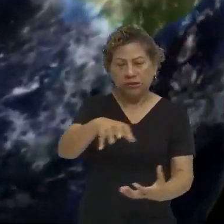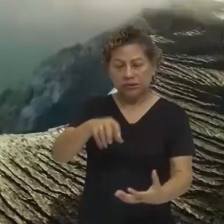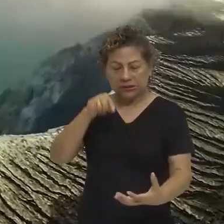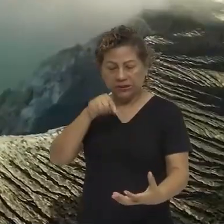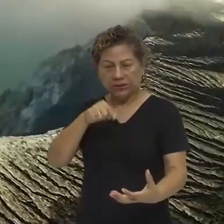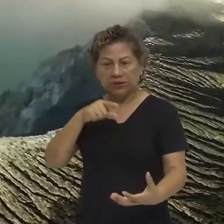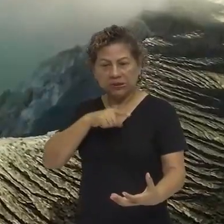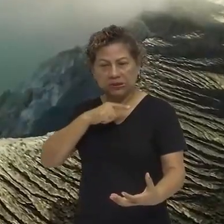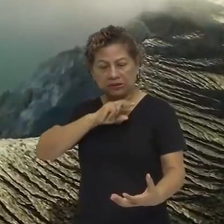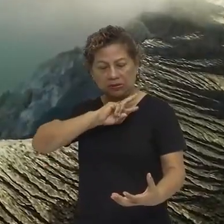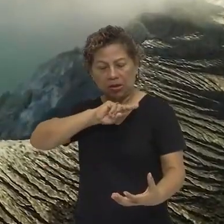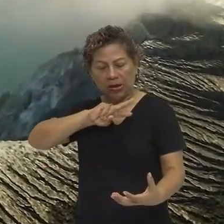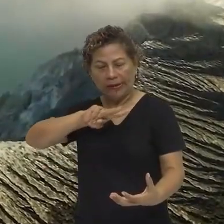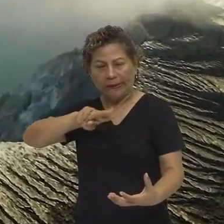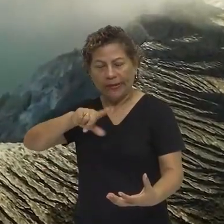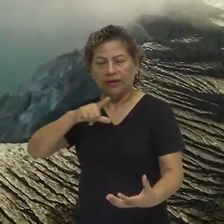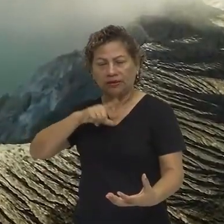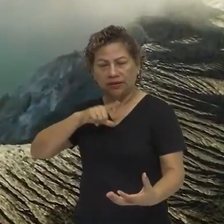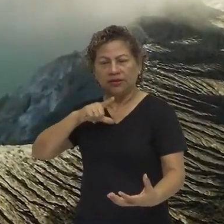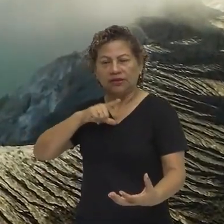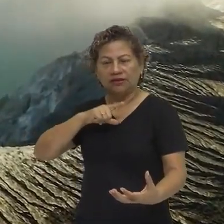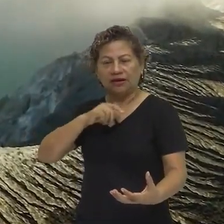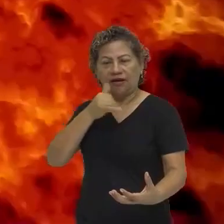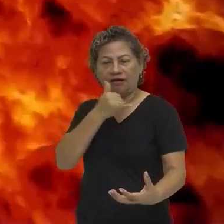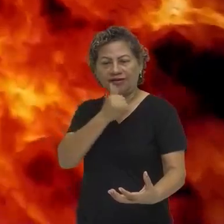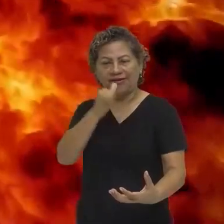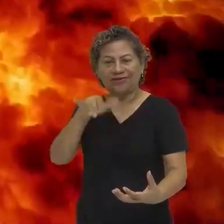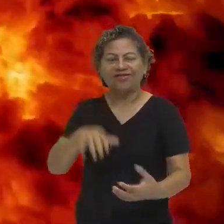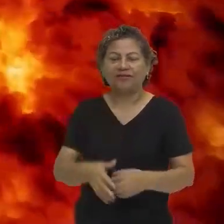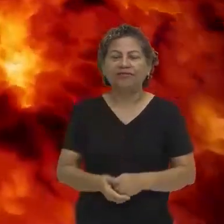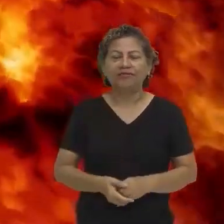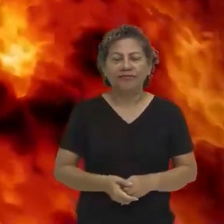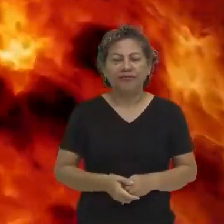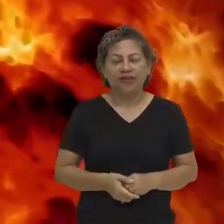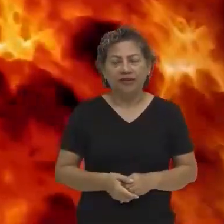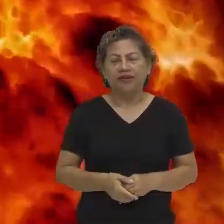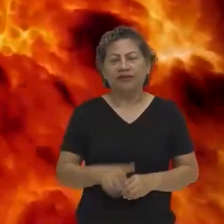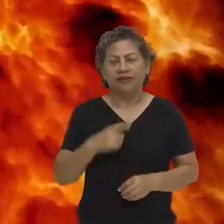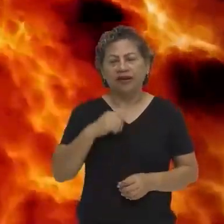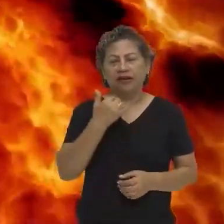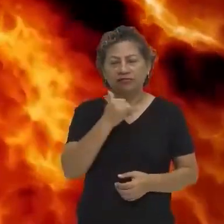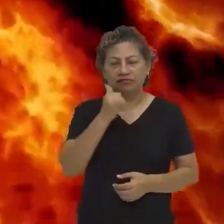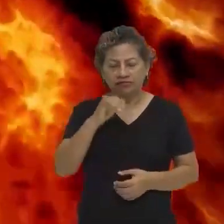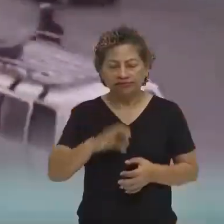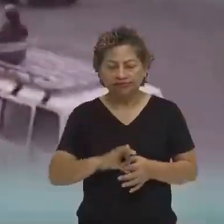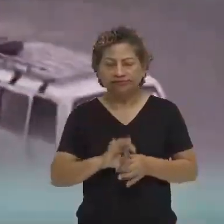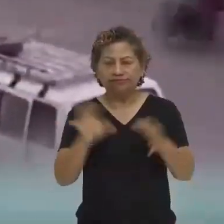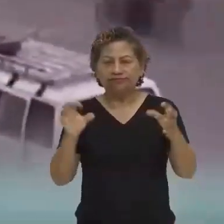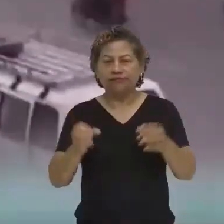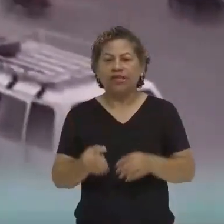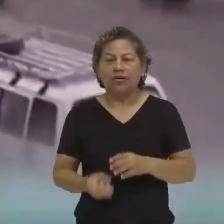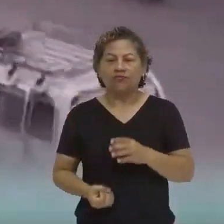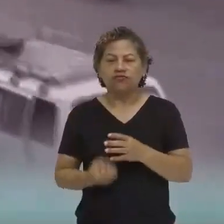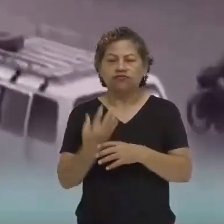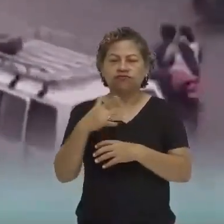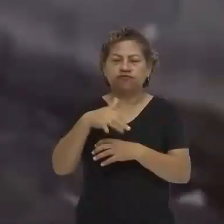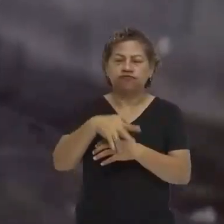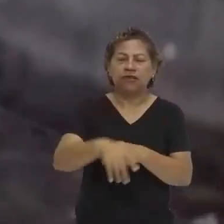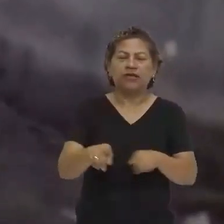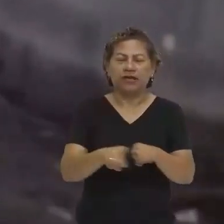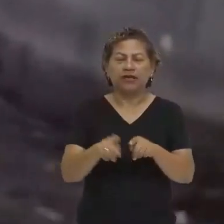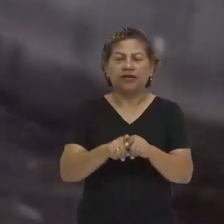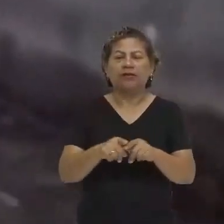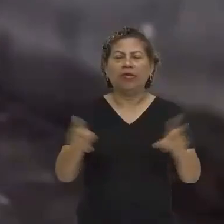processos que evidenciam a existência da energia. A energia liberada por uma erupção vulcânica, por terremotos,